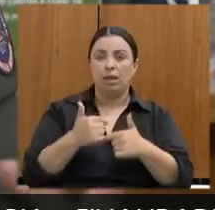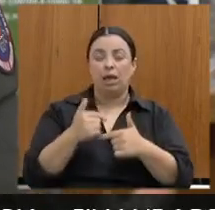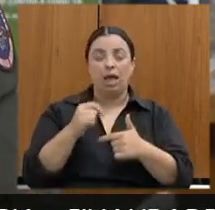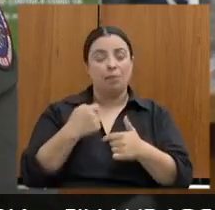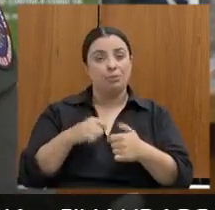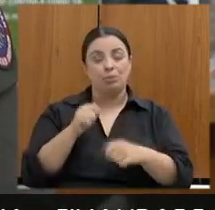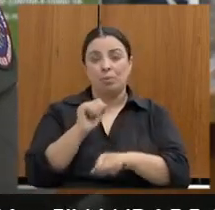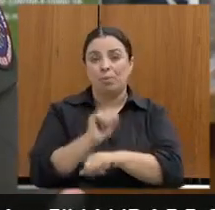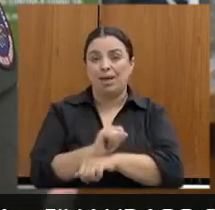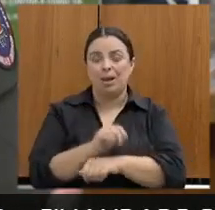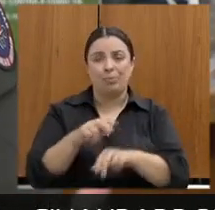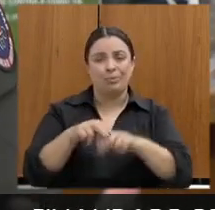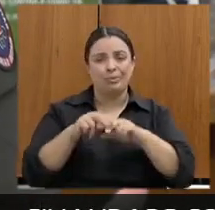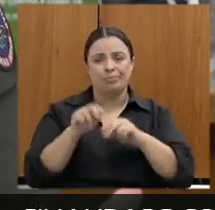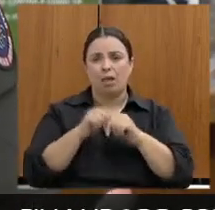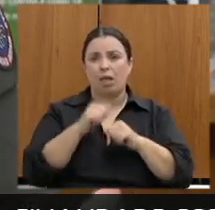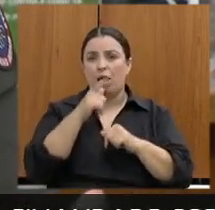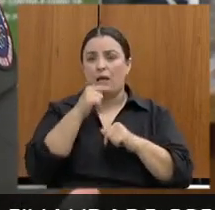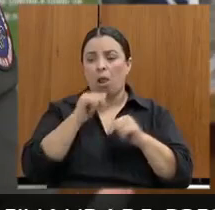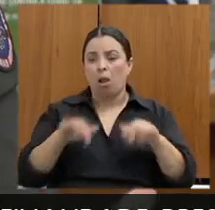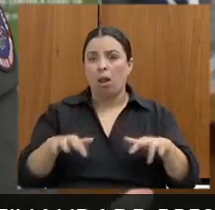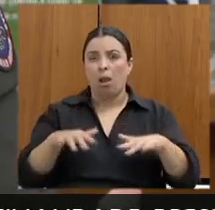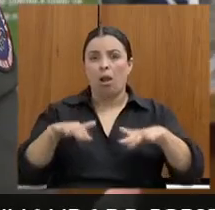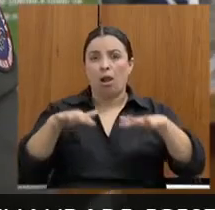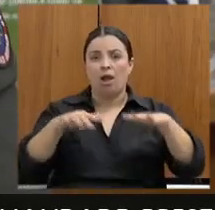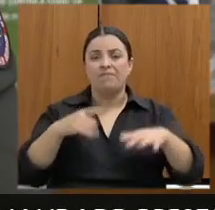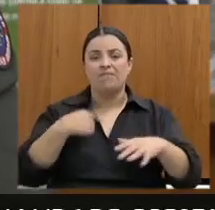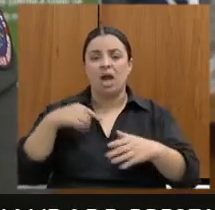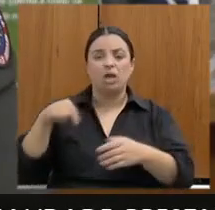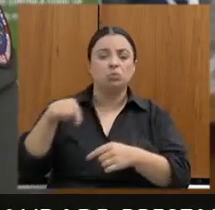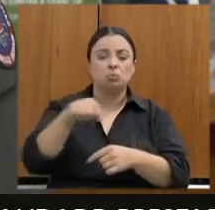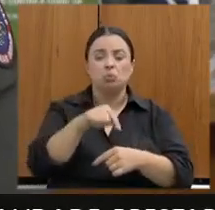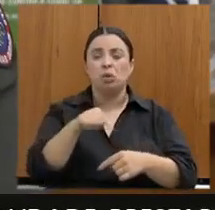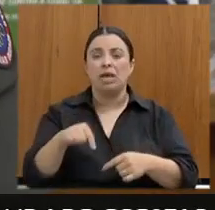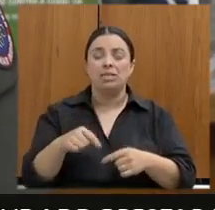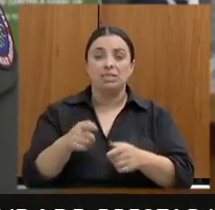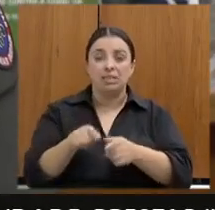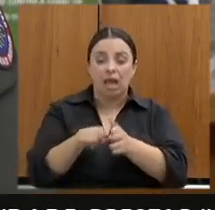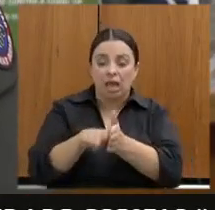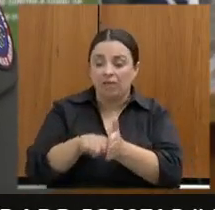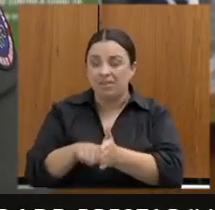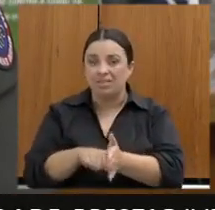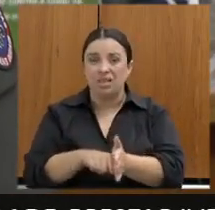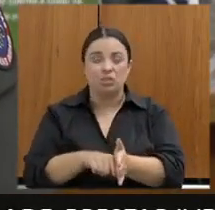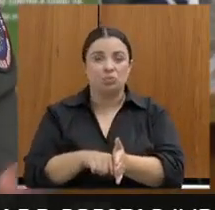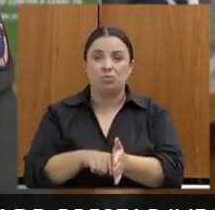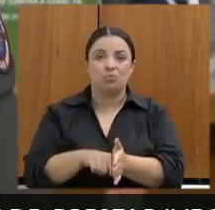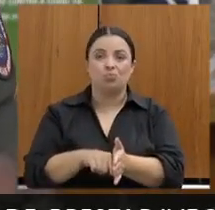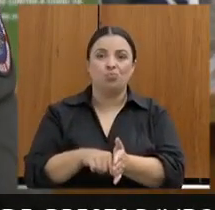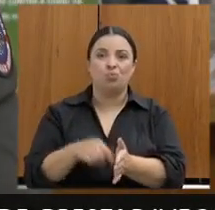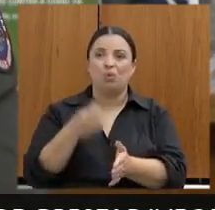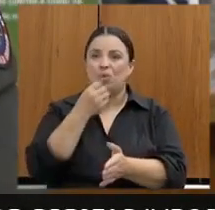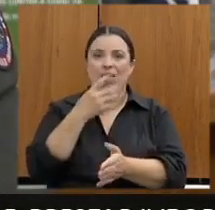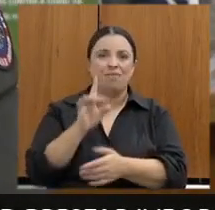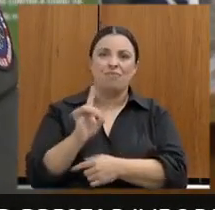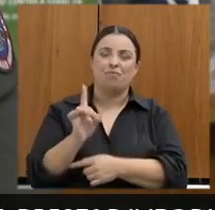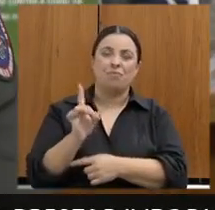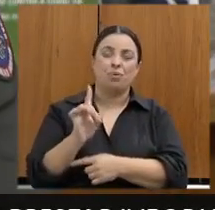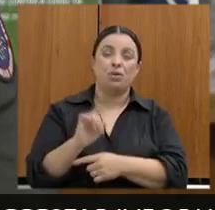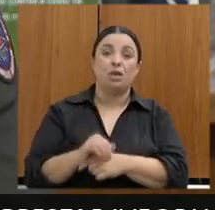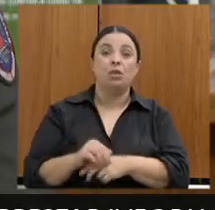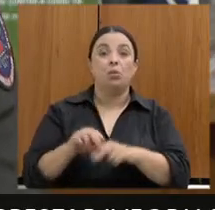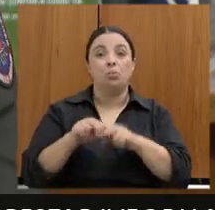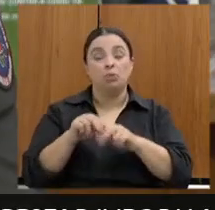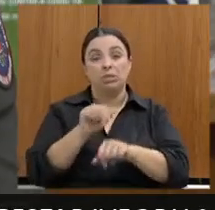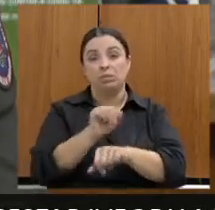uma série de pontos fazendo com que a investigação do rejeito se tornasse inadequada então houve a